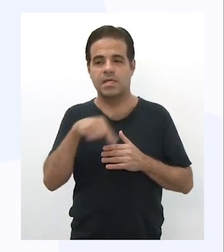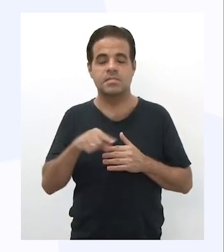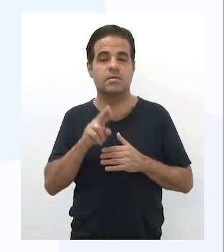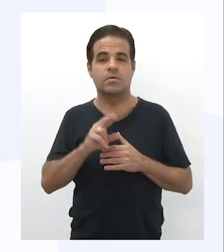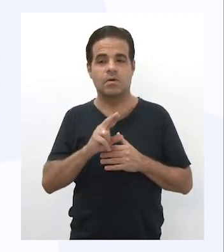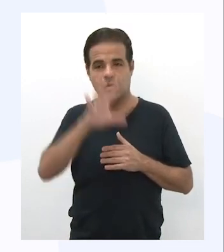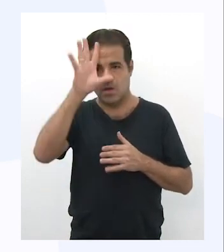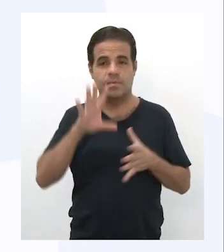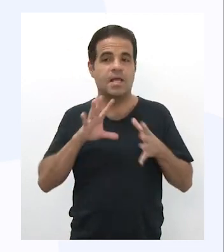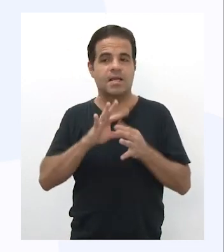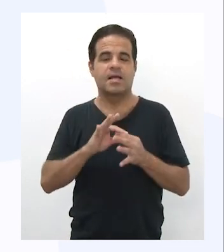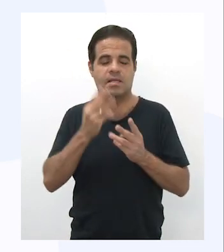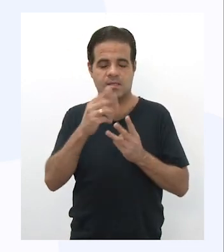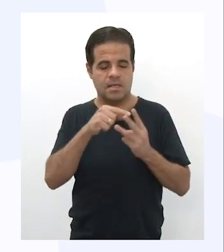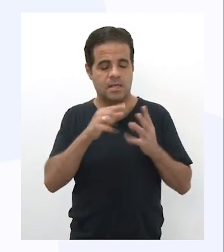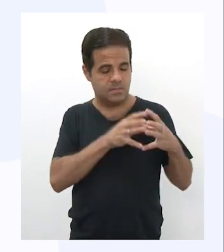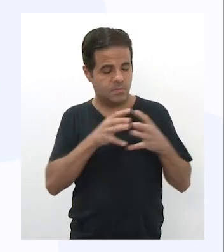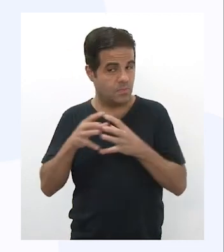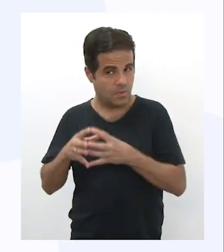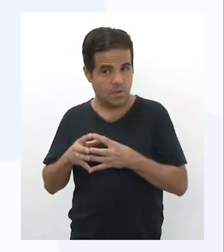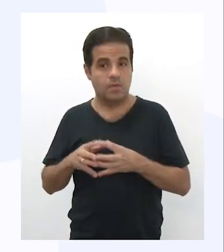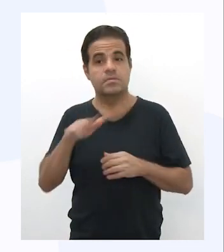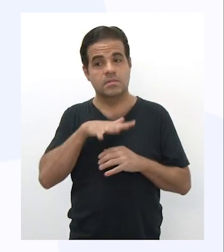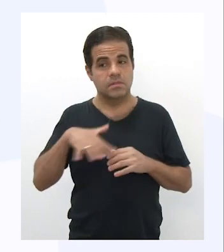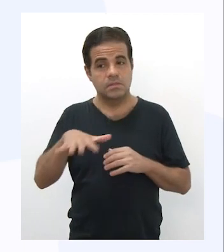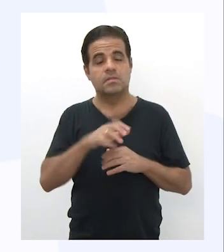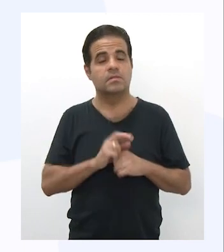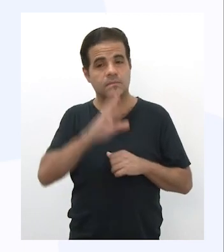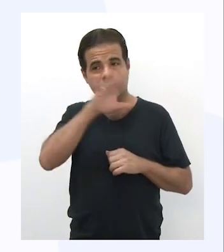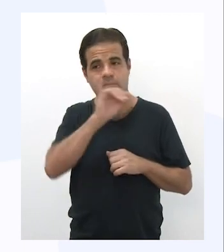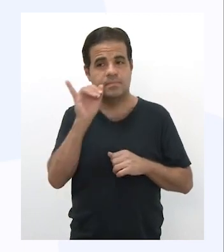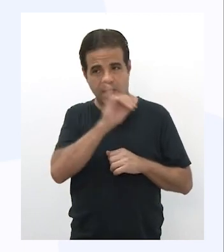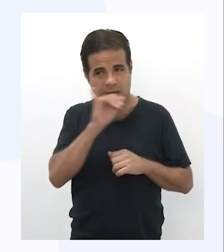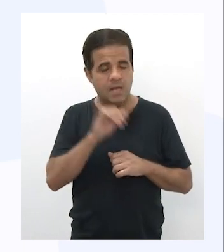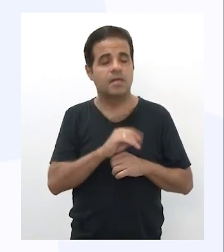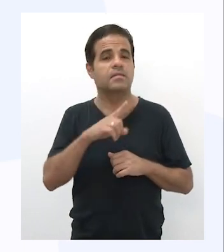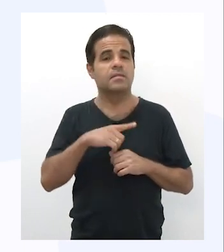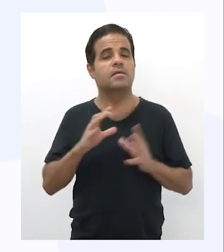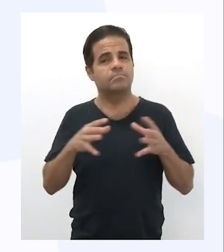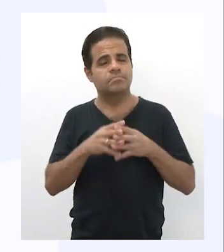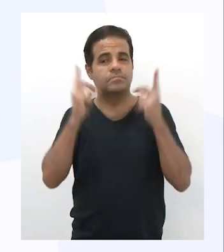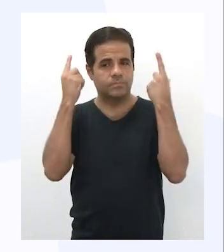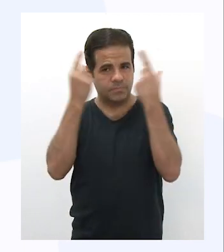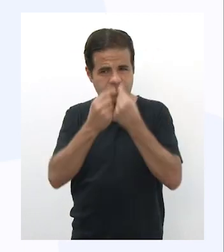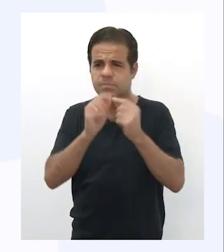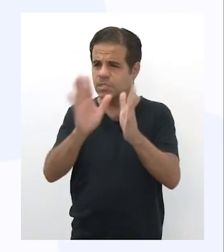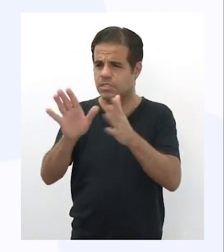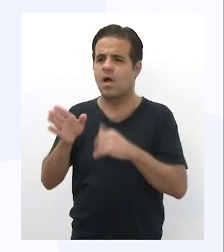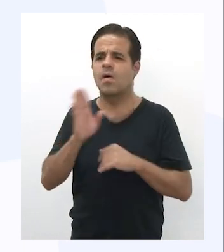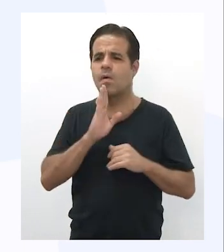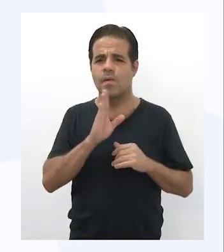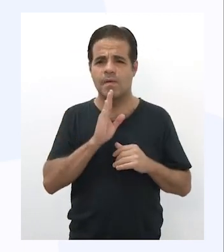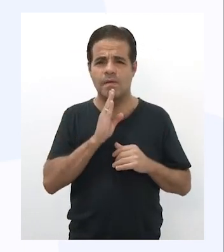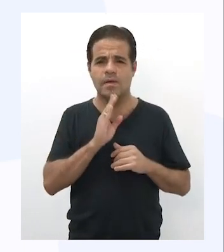está ligada a 3 povos que habitavam a região da Península Itálica. Então, nós temos aí os gregos, que vocês já